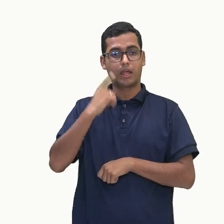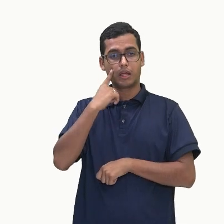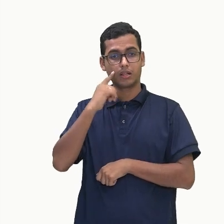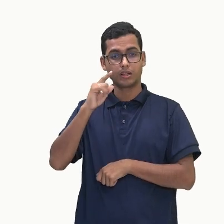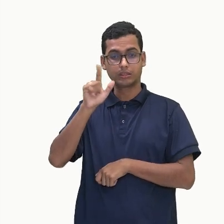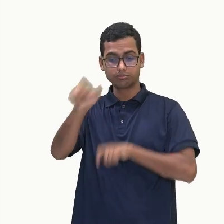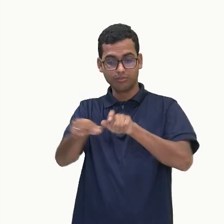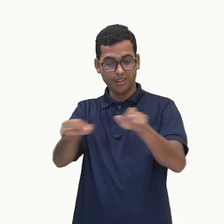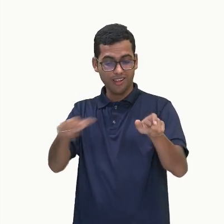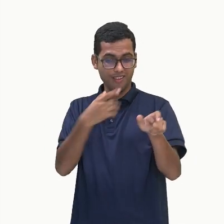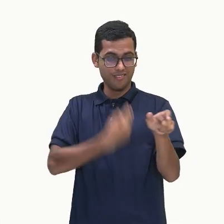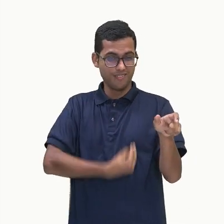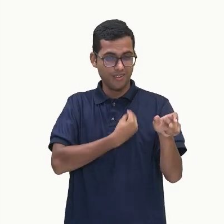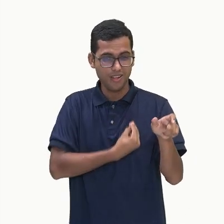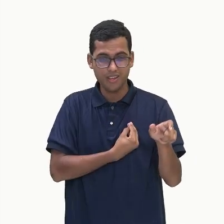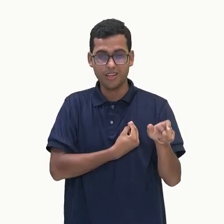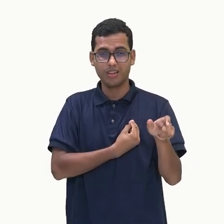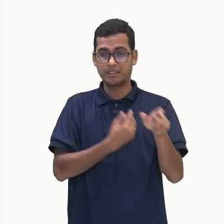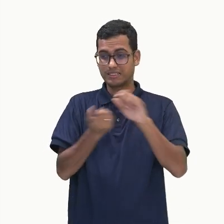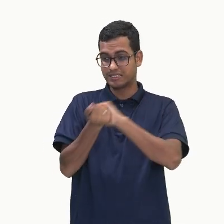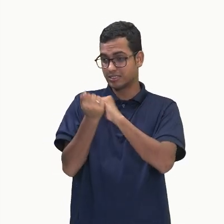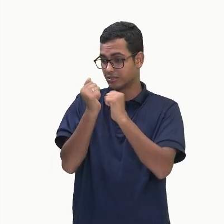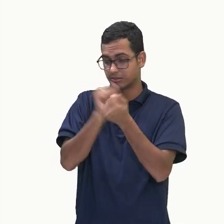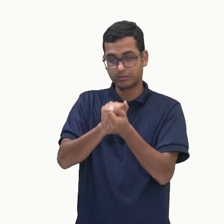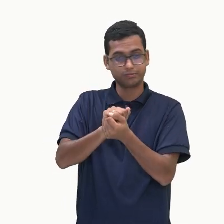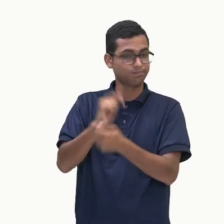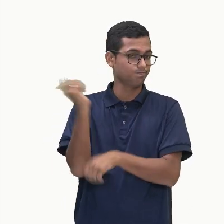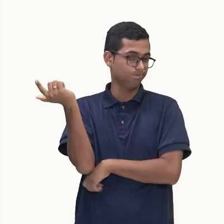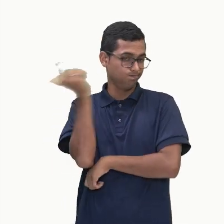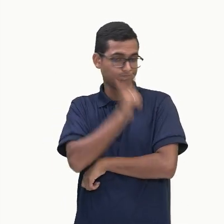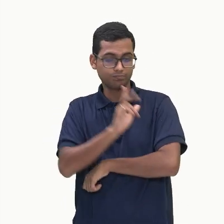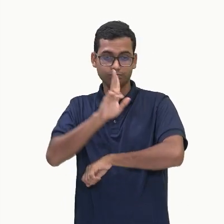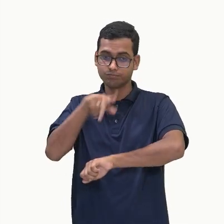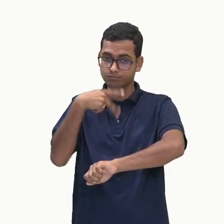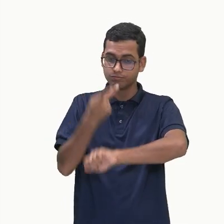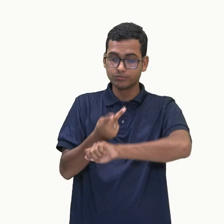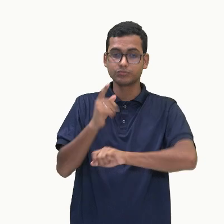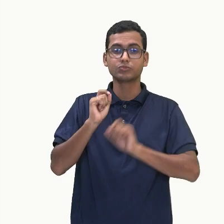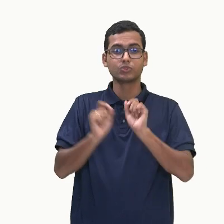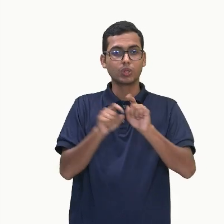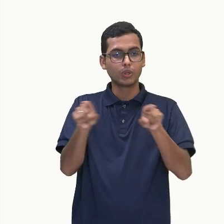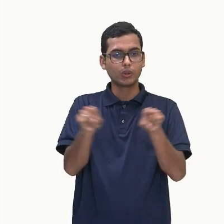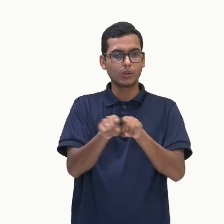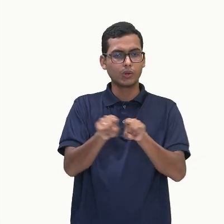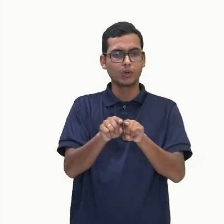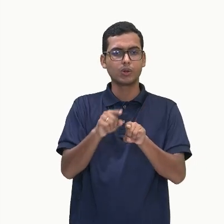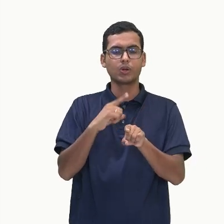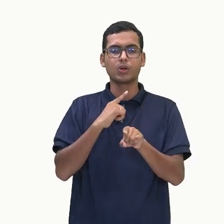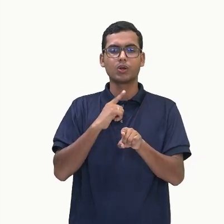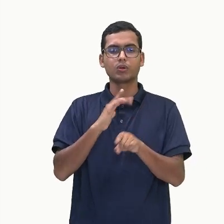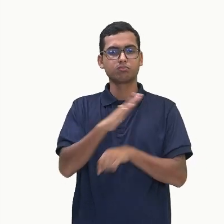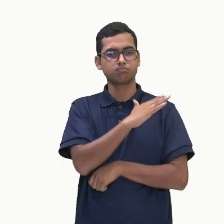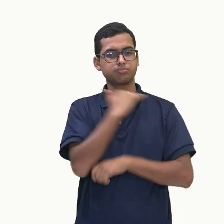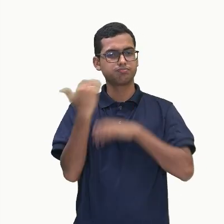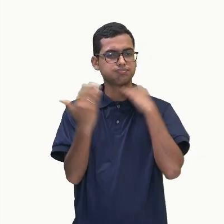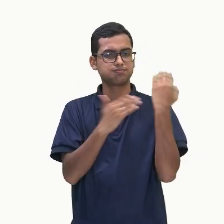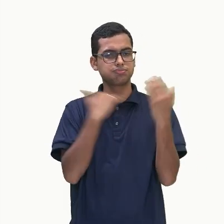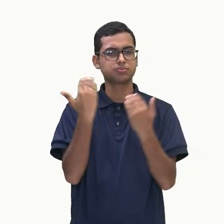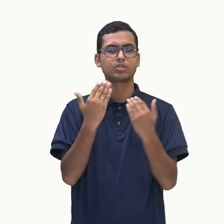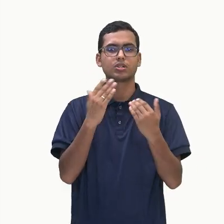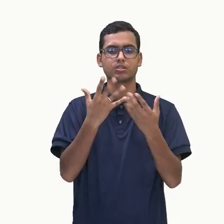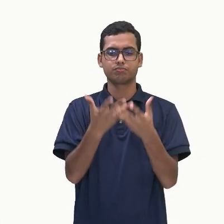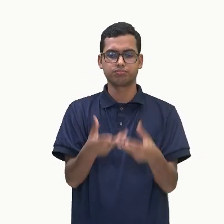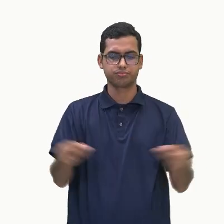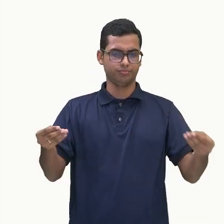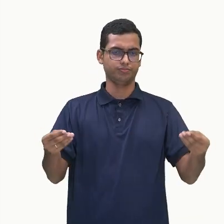nem conseguem se adaptar ao ambiente, acabam indo para a extinção da espécie. Por